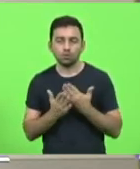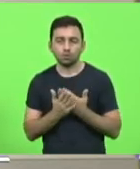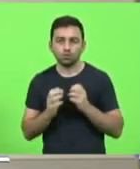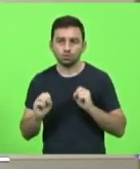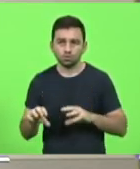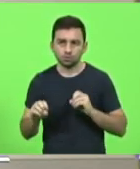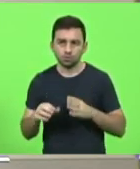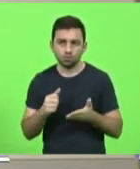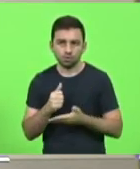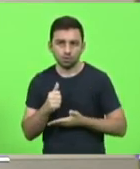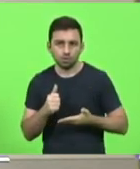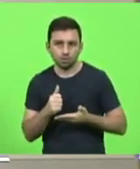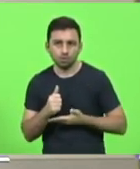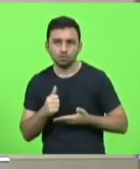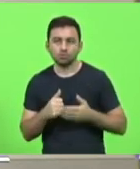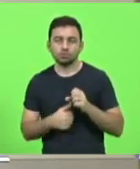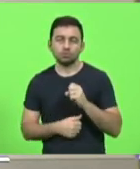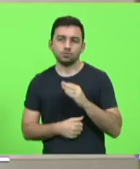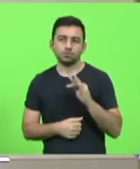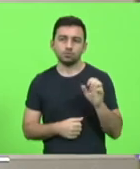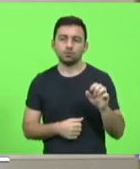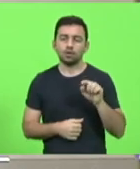Francisco do município de Chapecó.